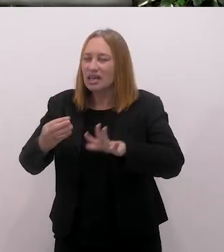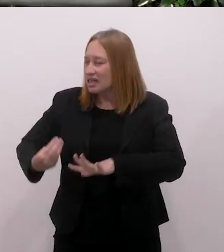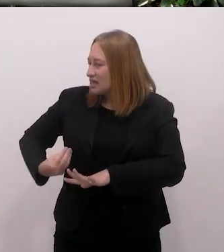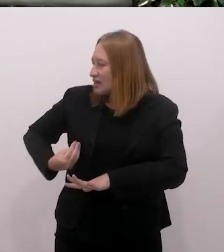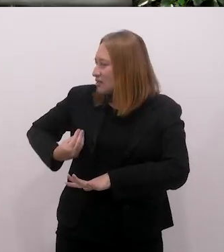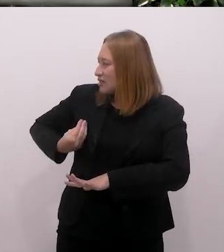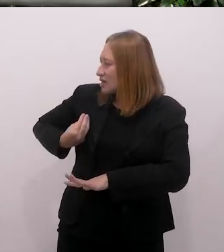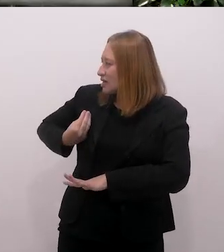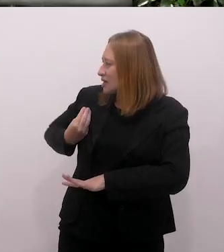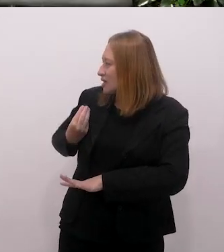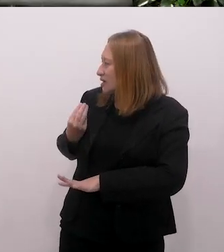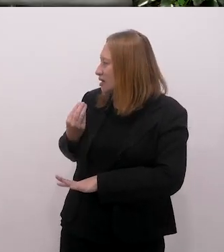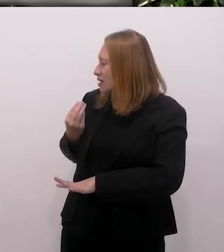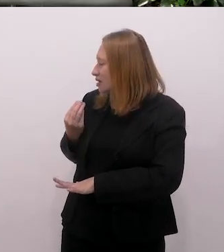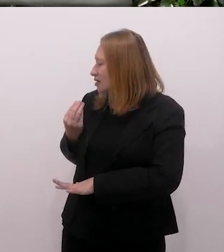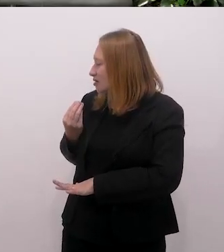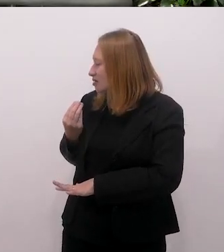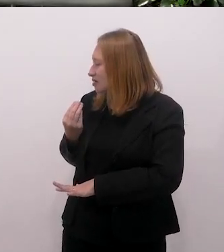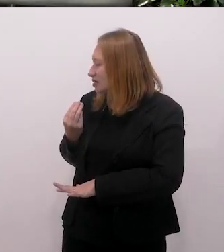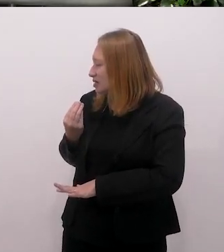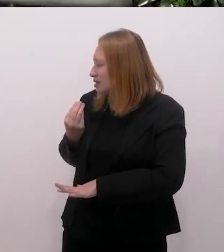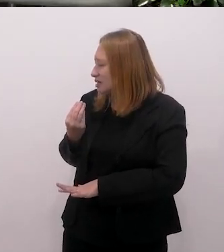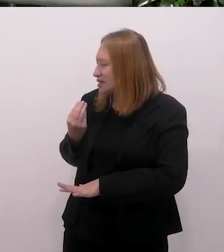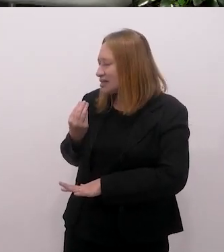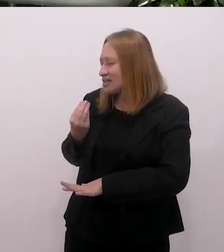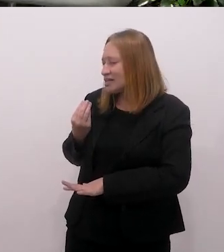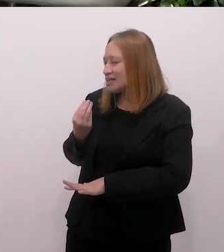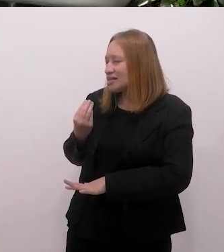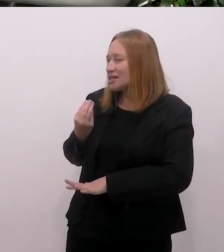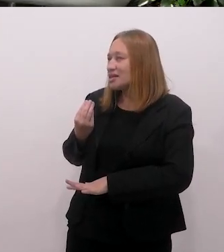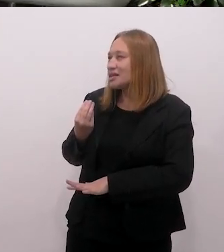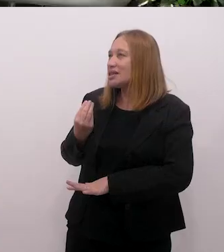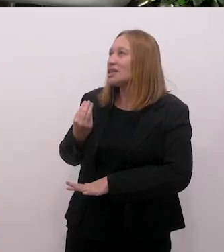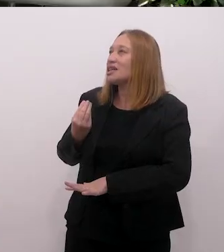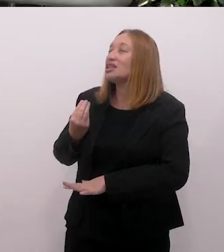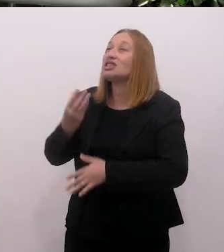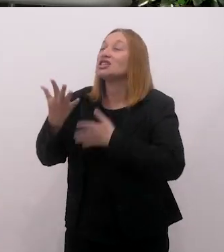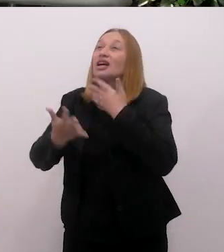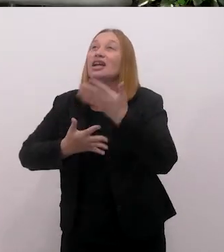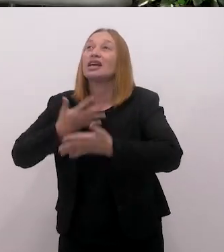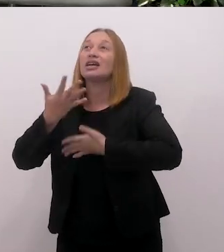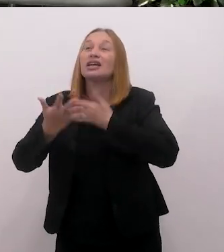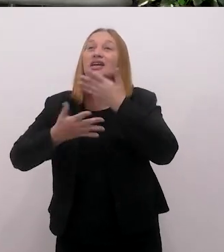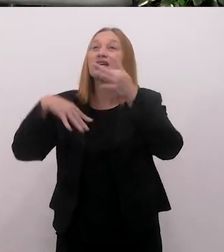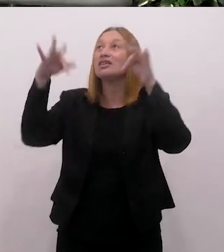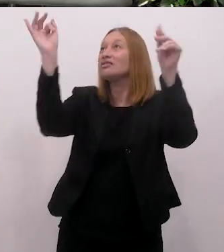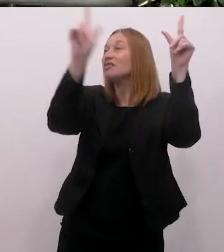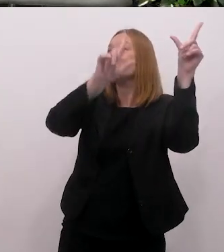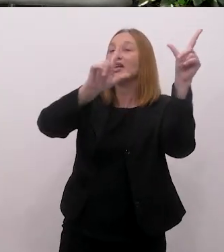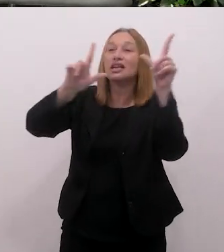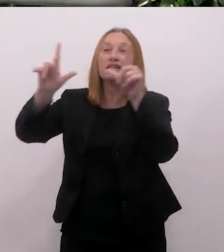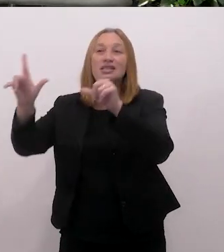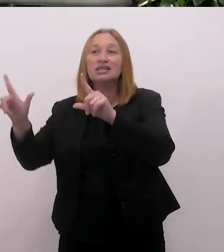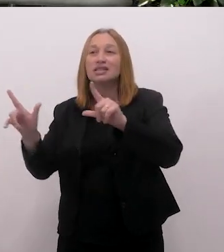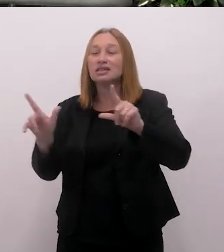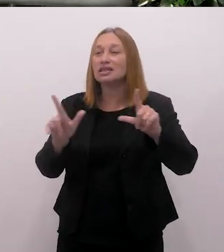vida entre assim, como se fosse o sol, desvirginando